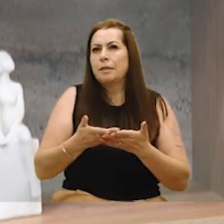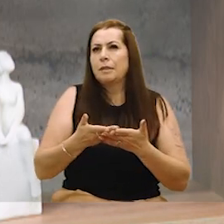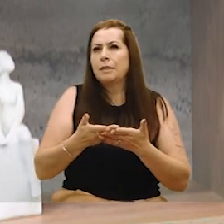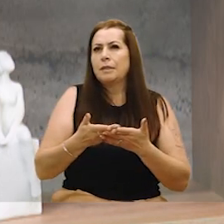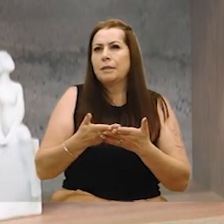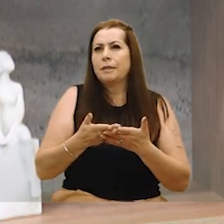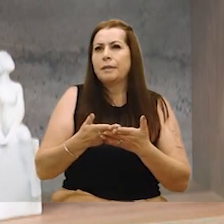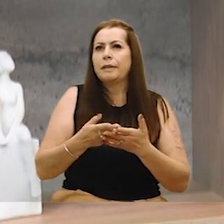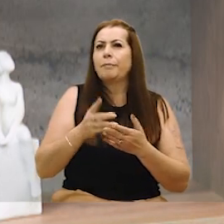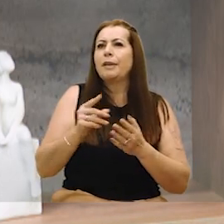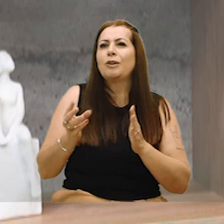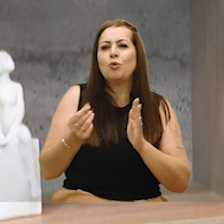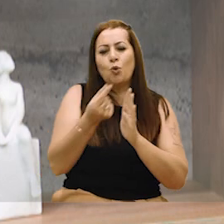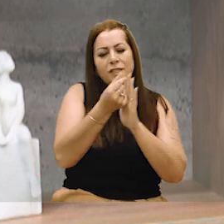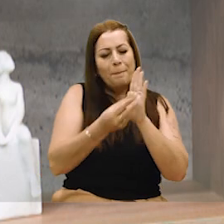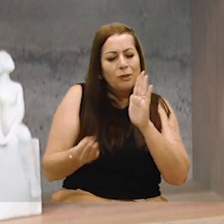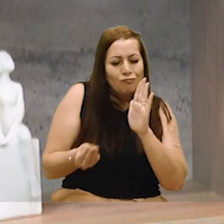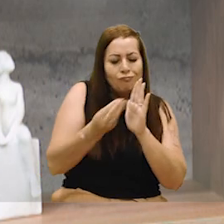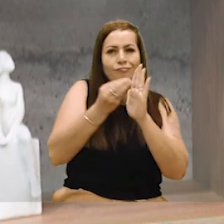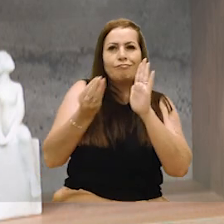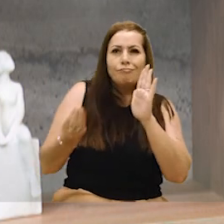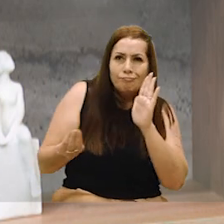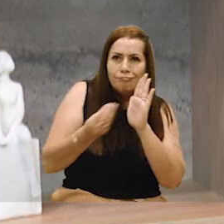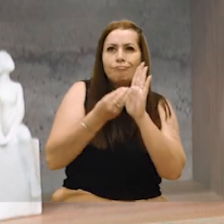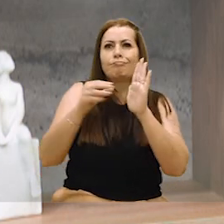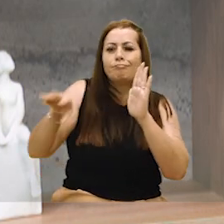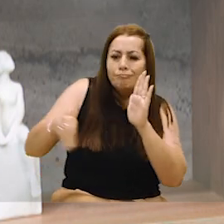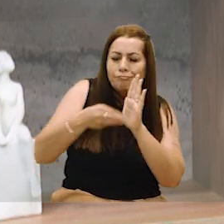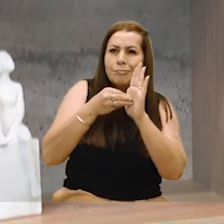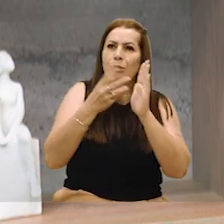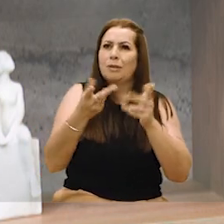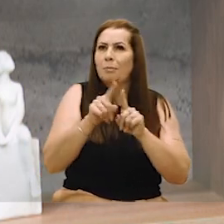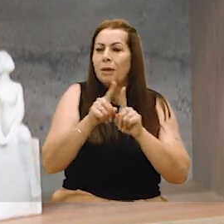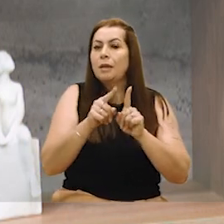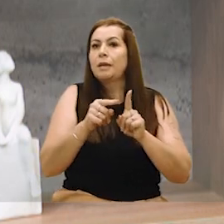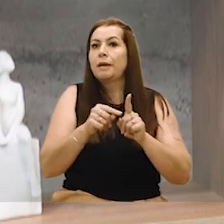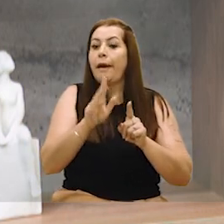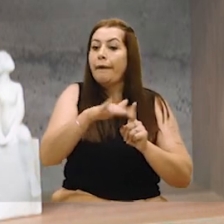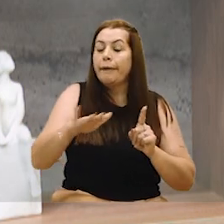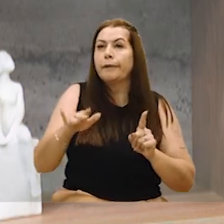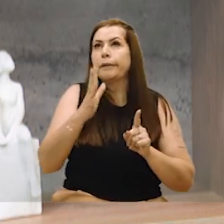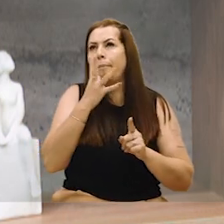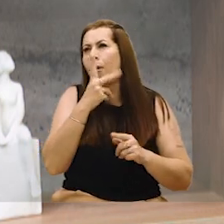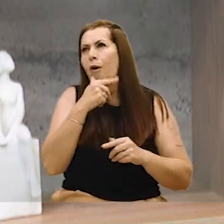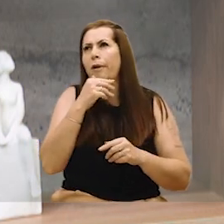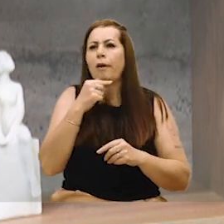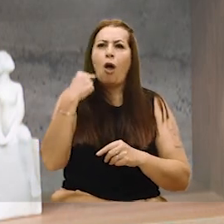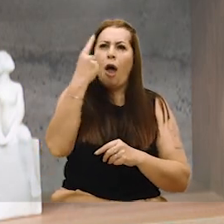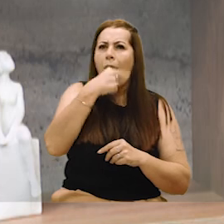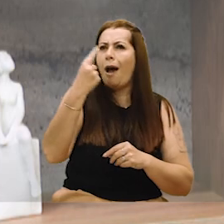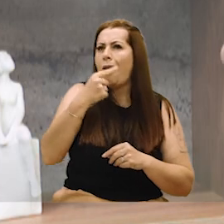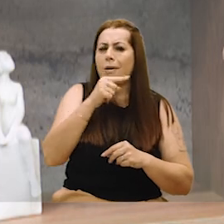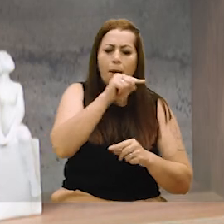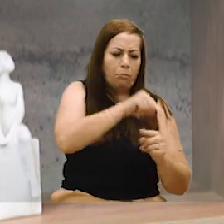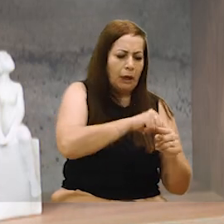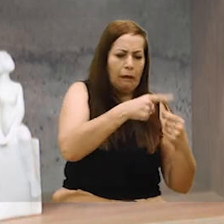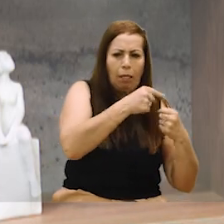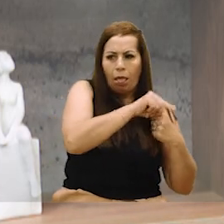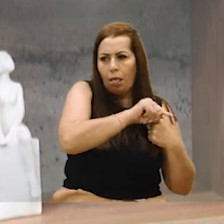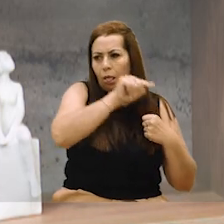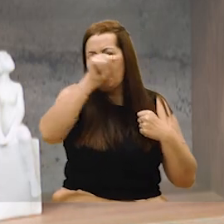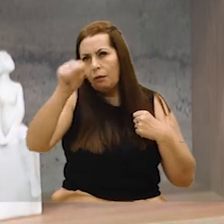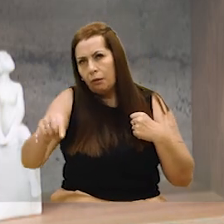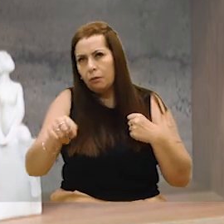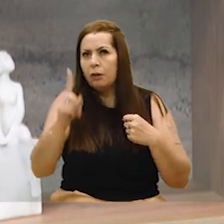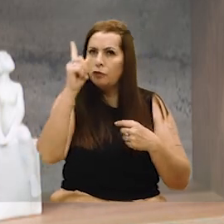fazer suplementação orçamentária, subsídio, aí o senhor mesmo coloca, mas a criança leva não sei quantas horas para atravessar a